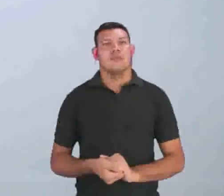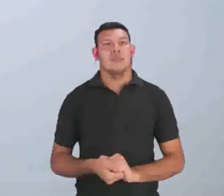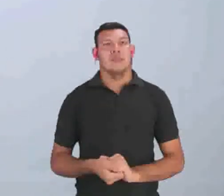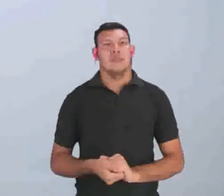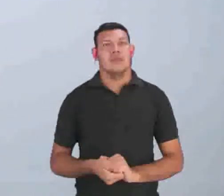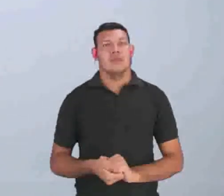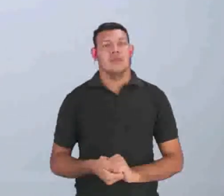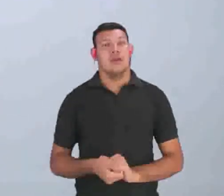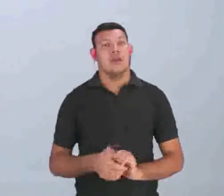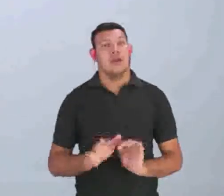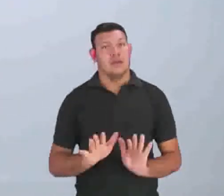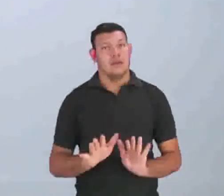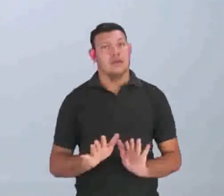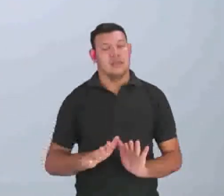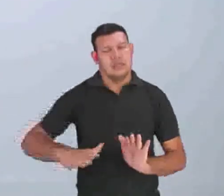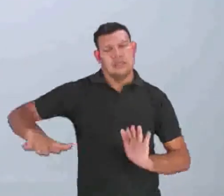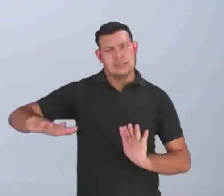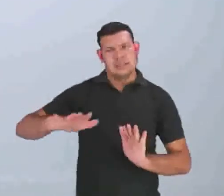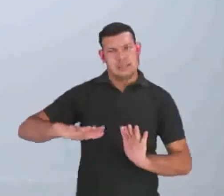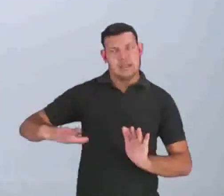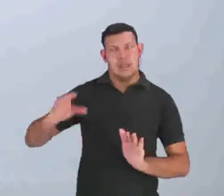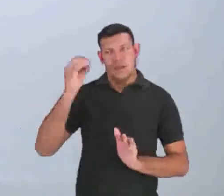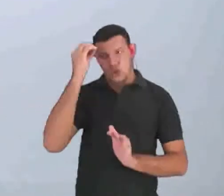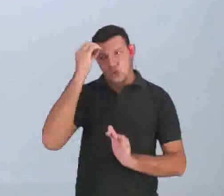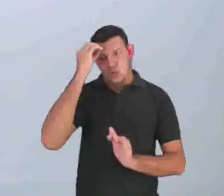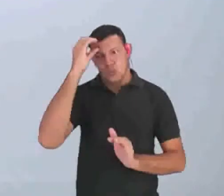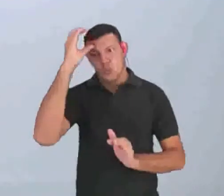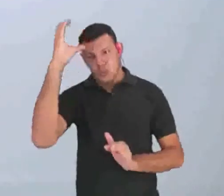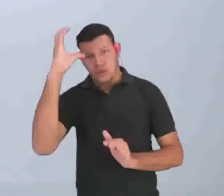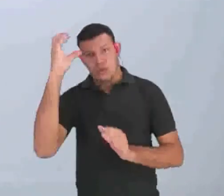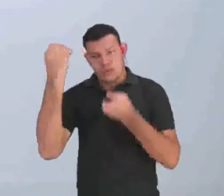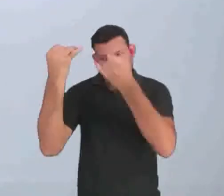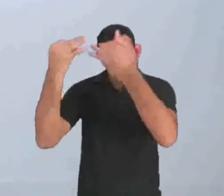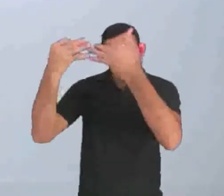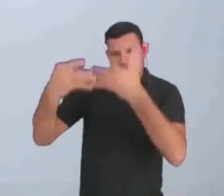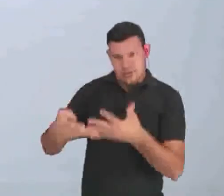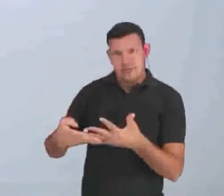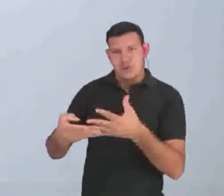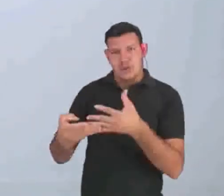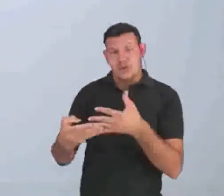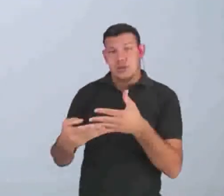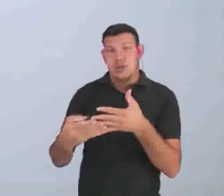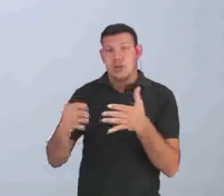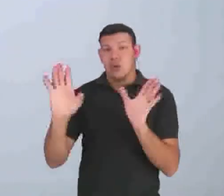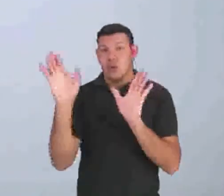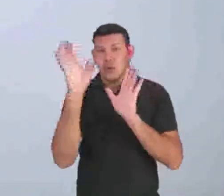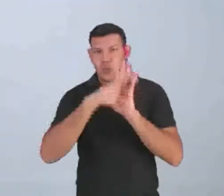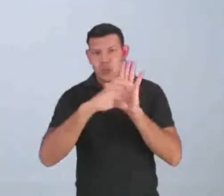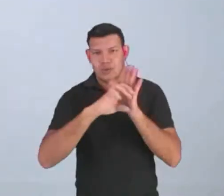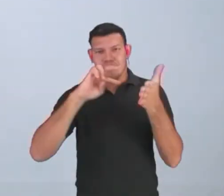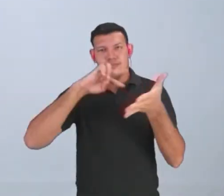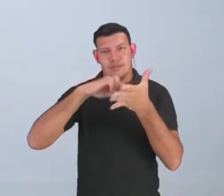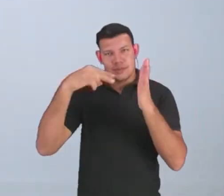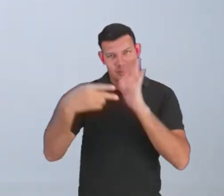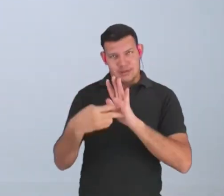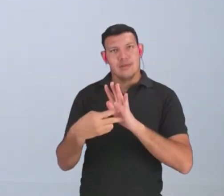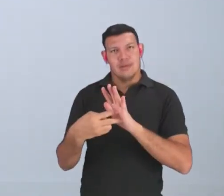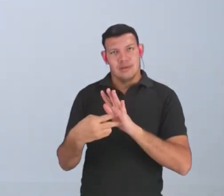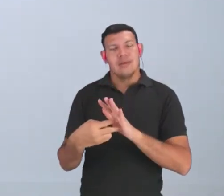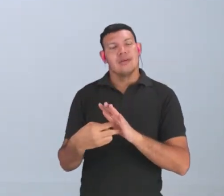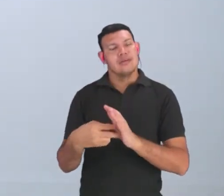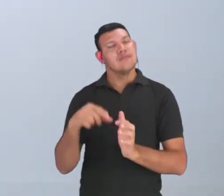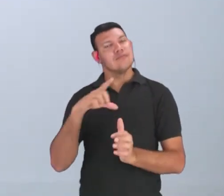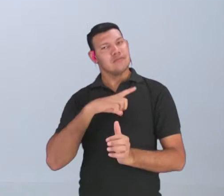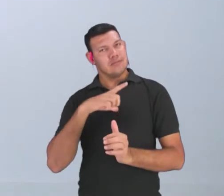quando determinada área de conhecimento está explicando ela mesma, por ela mesma, você está